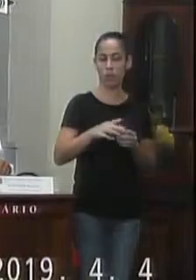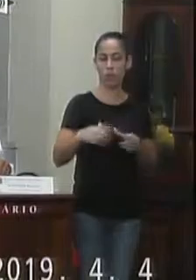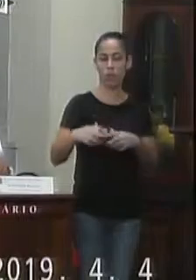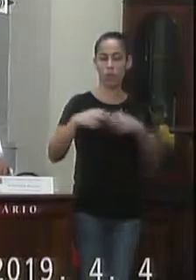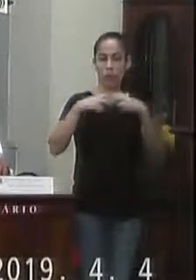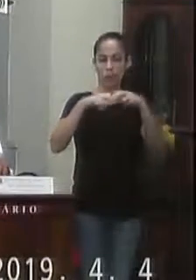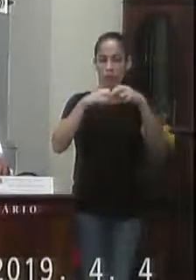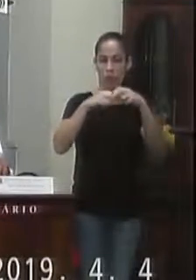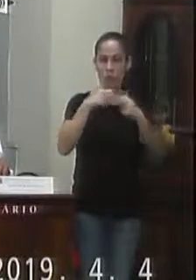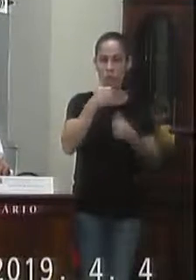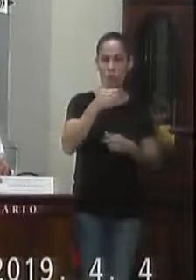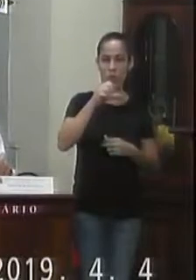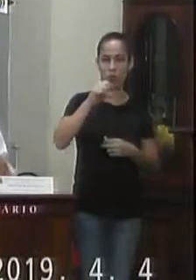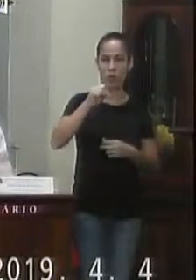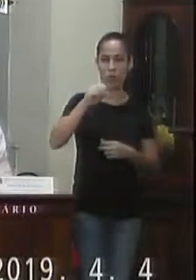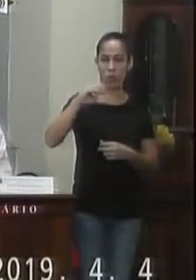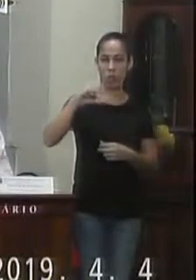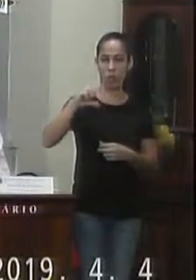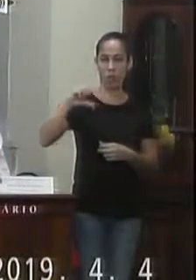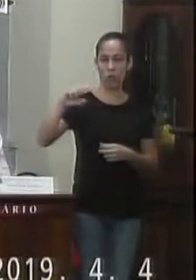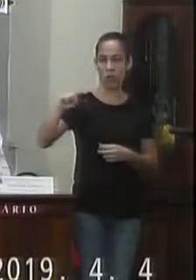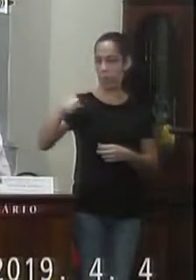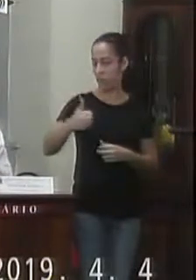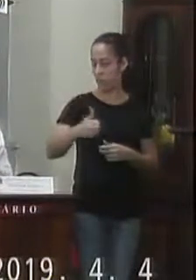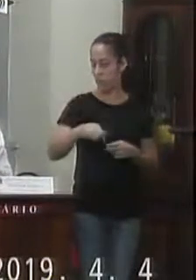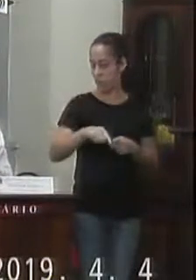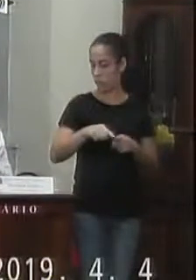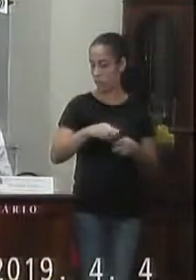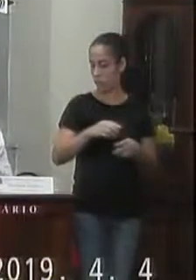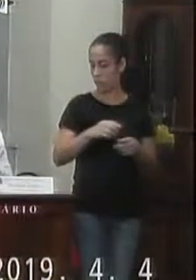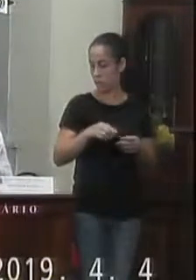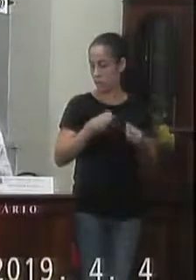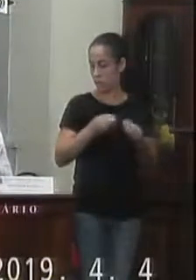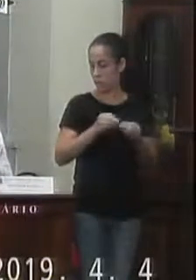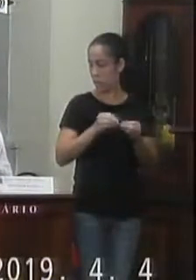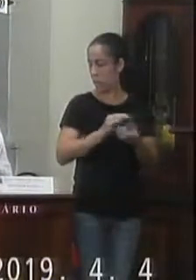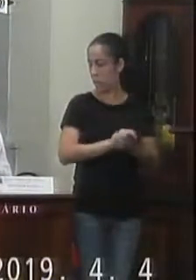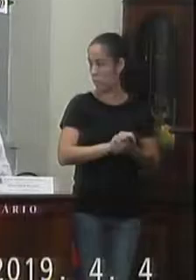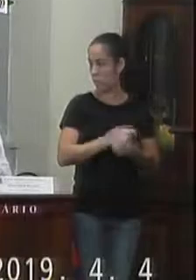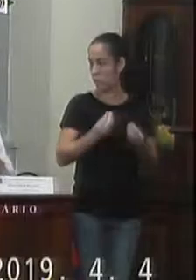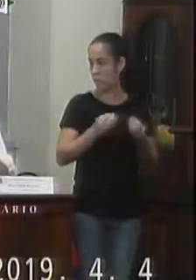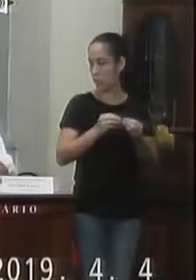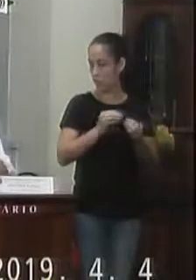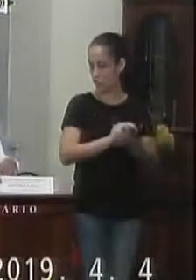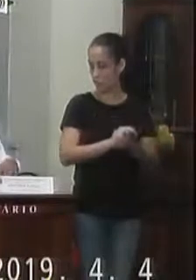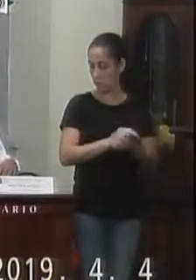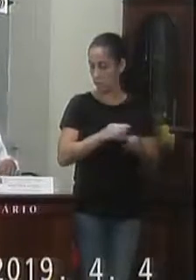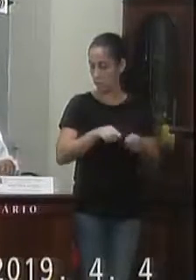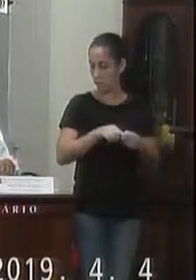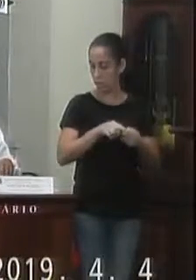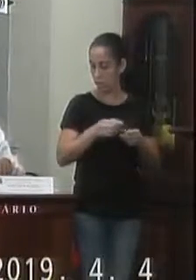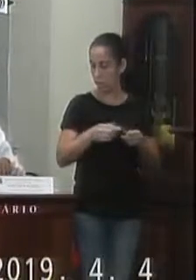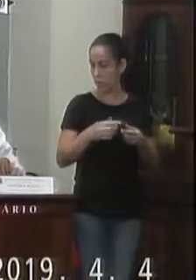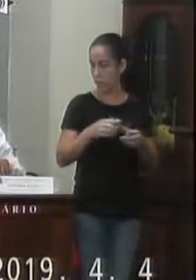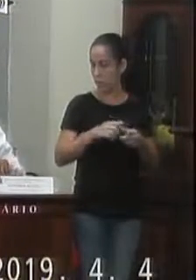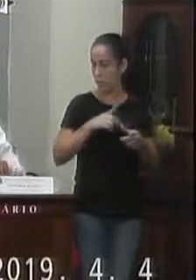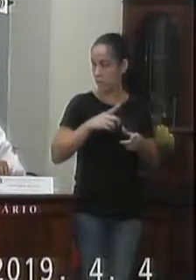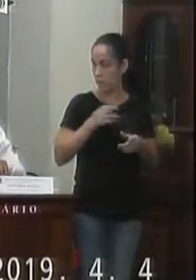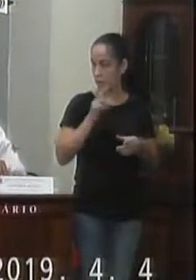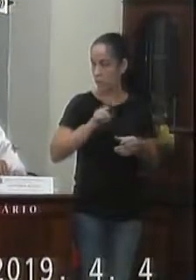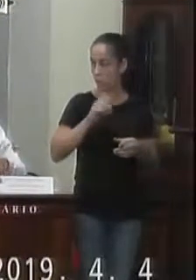ano de 1881, provavelmente, os escravos construíram um poço para ter melhor qualidade para